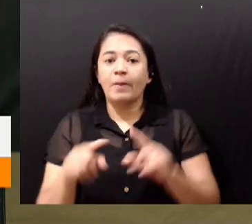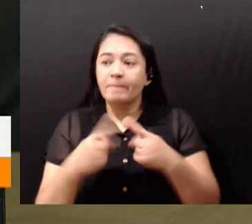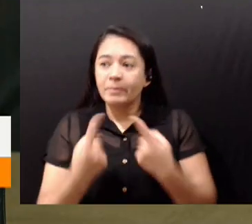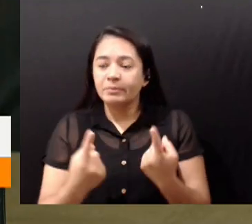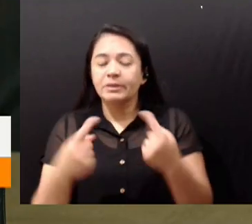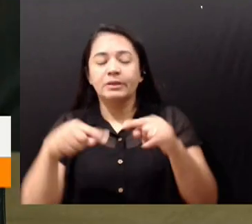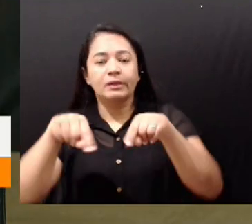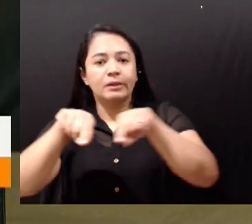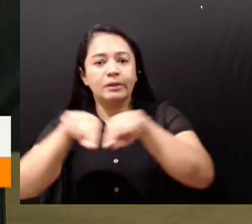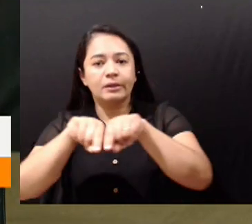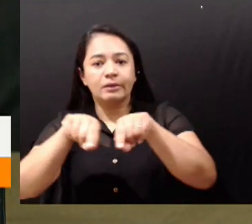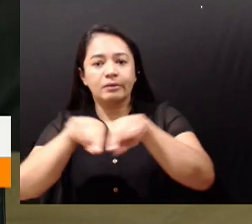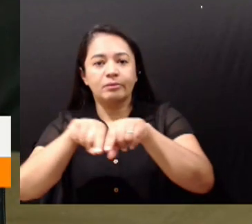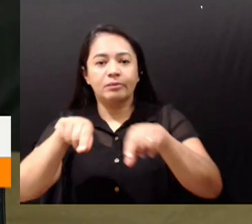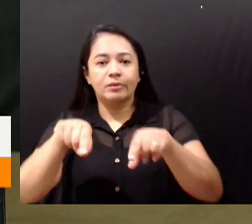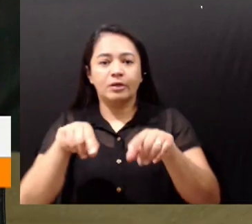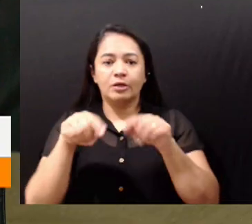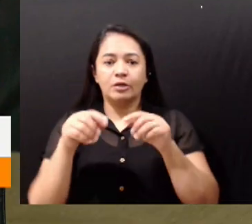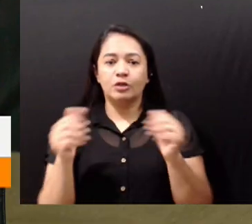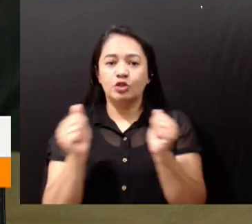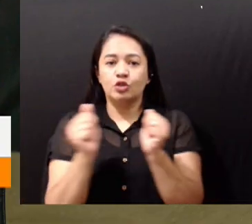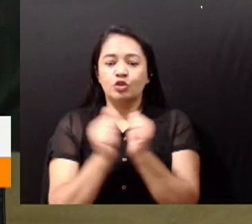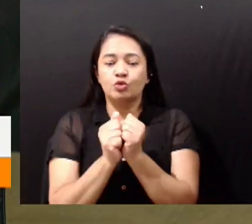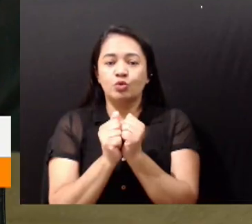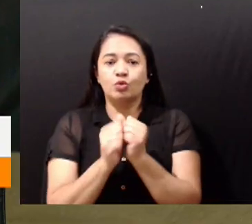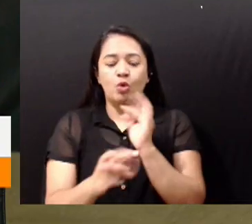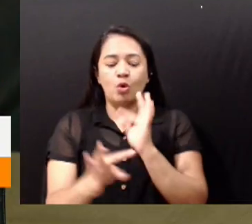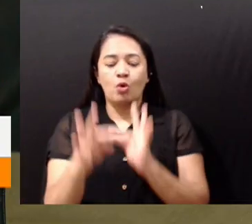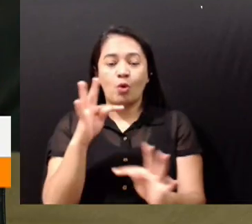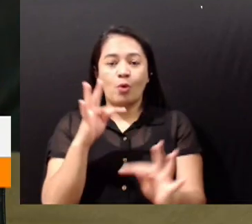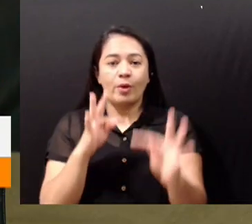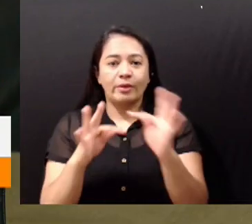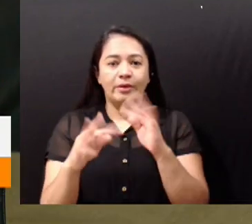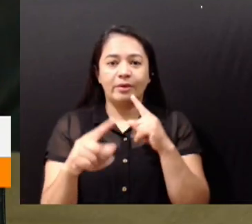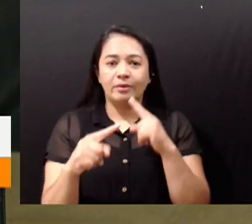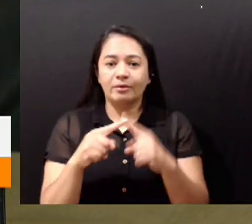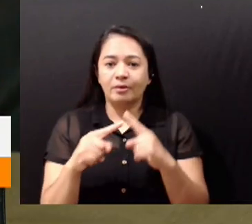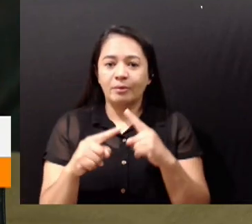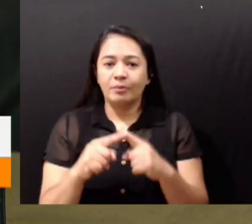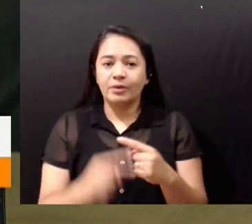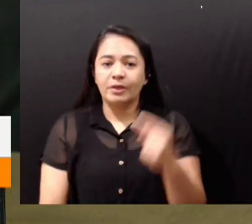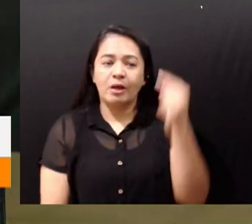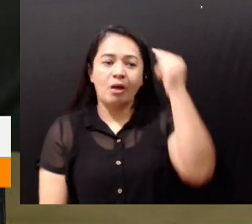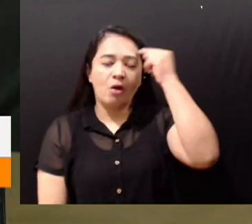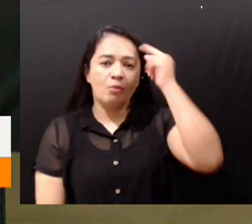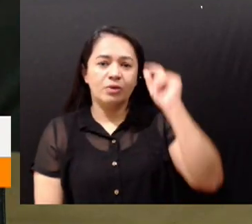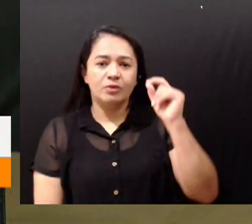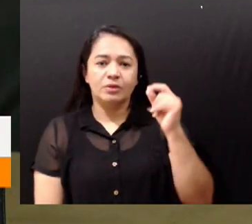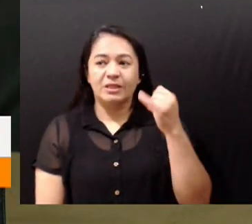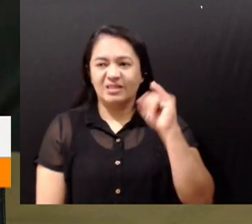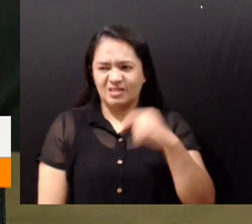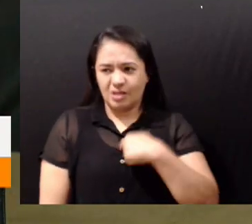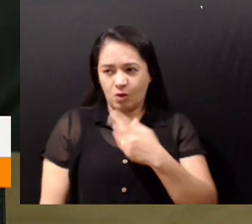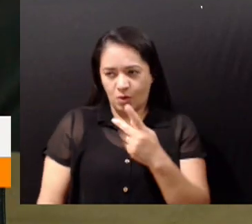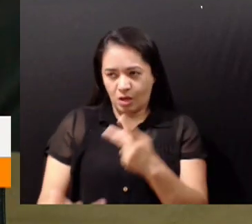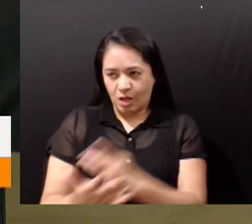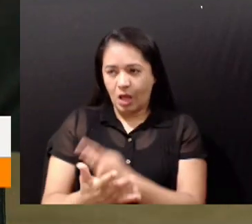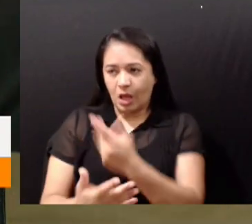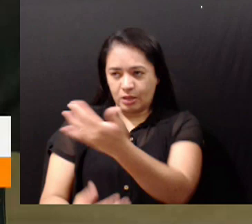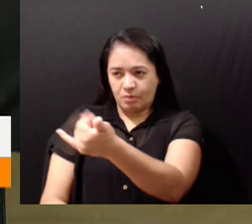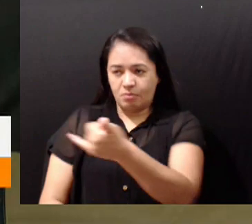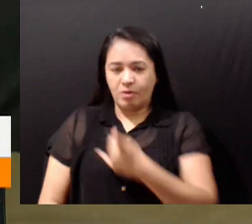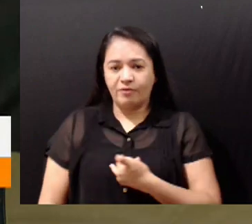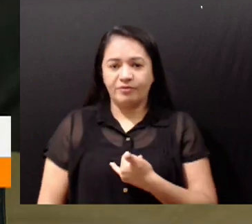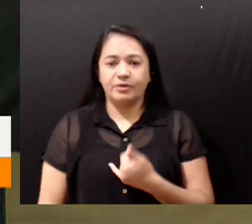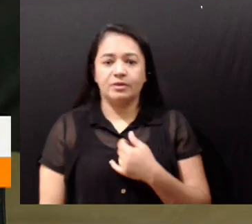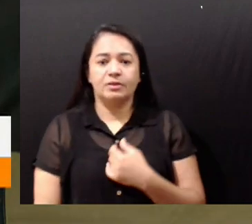aliar com a terapia, porque eu penso que, me corrija se eu estiver errada, mas se a mente não